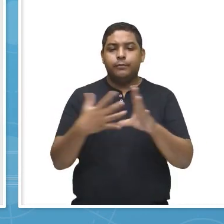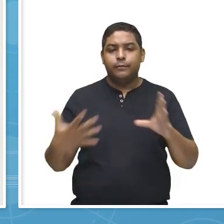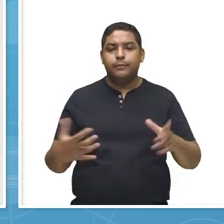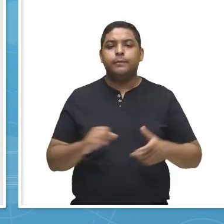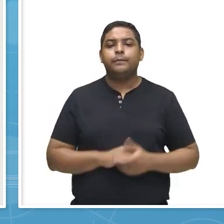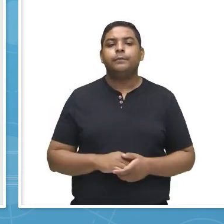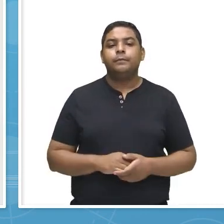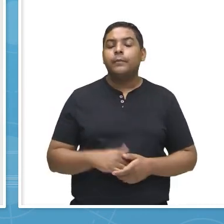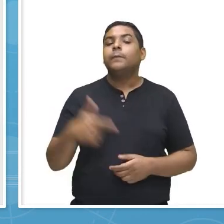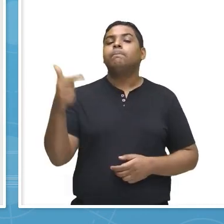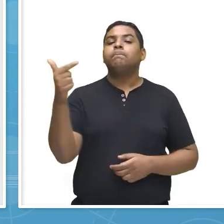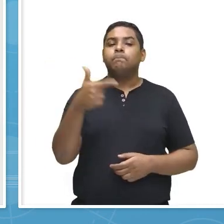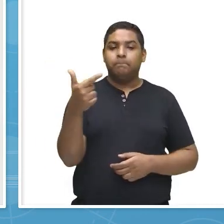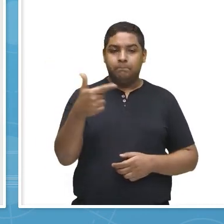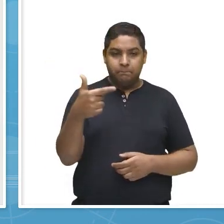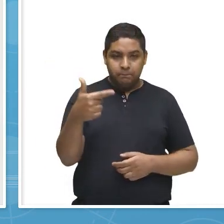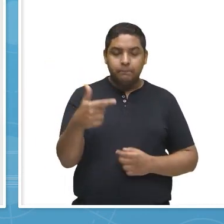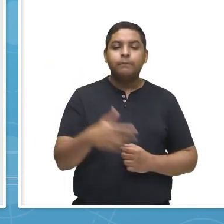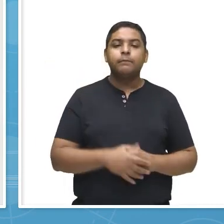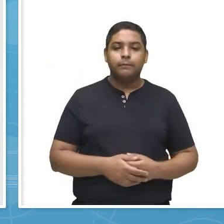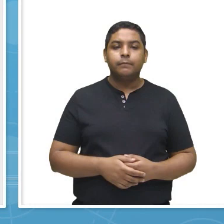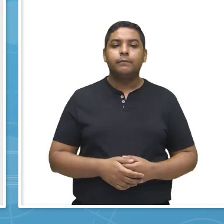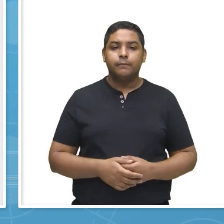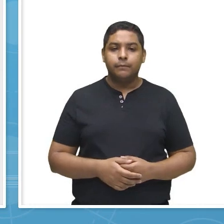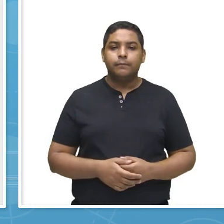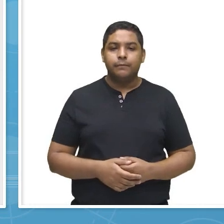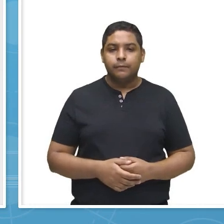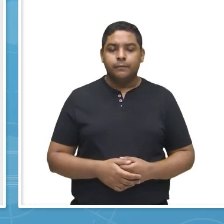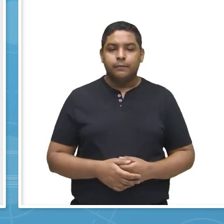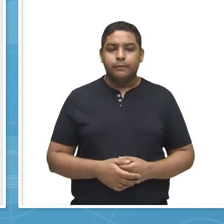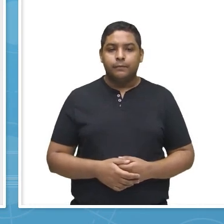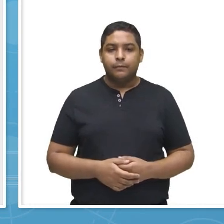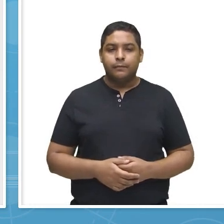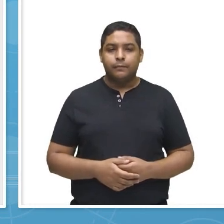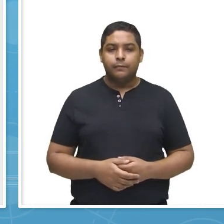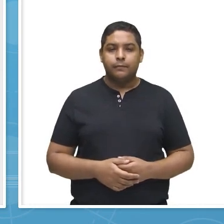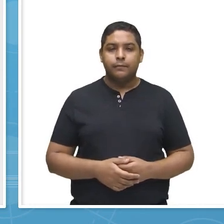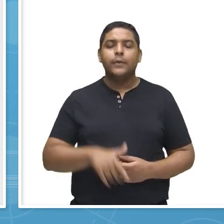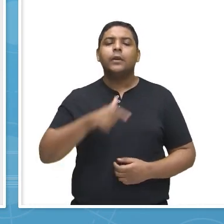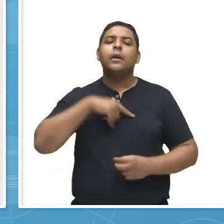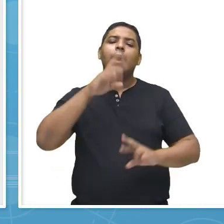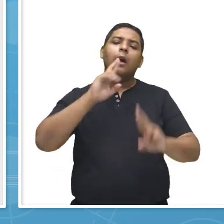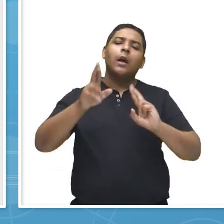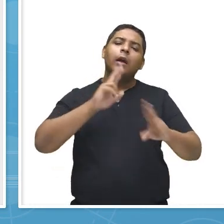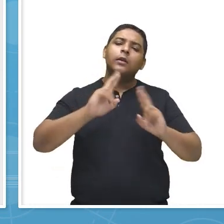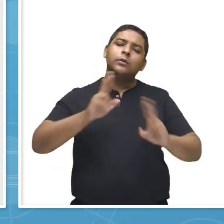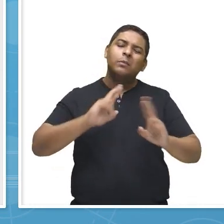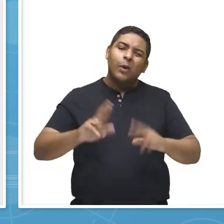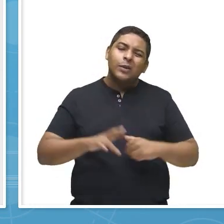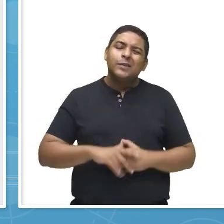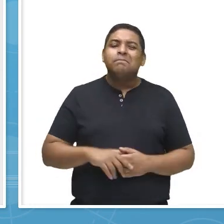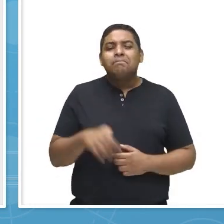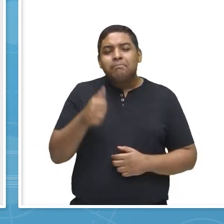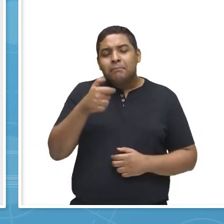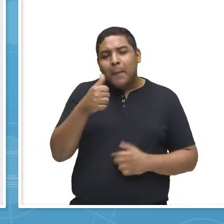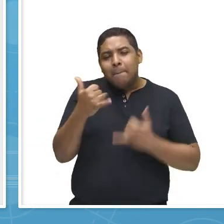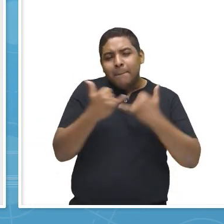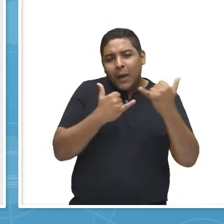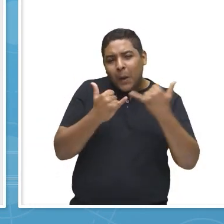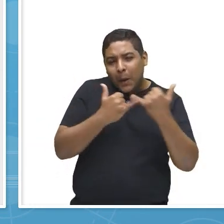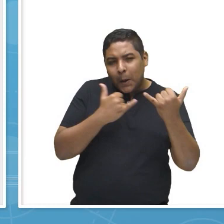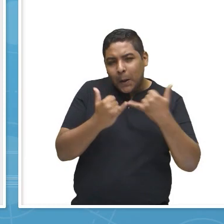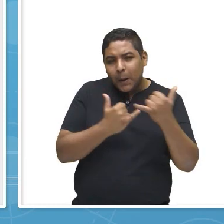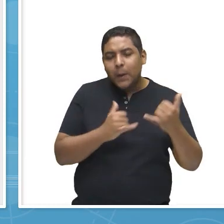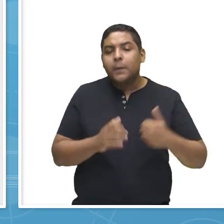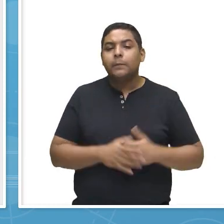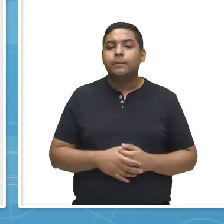Na segunda questão, que eu vi também que vocês colocaram assim respostas no caminho só, né? O que diz na